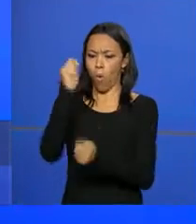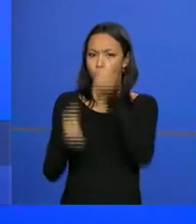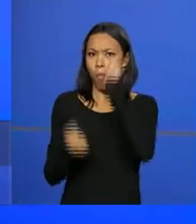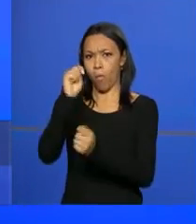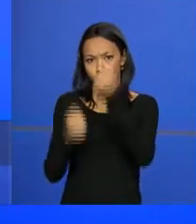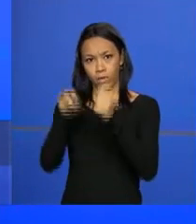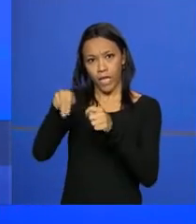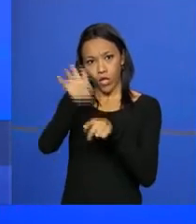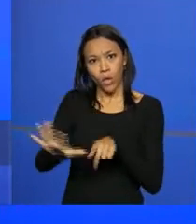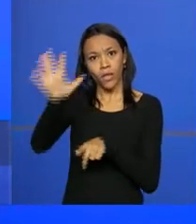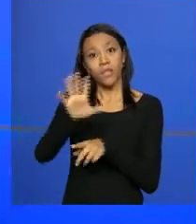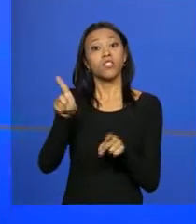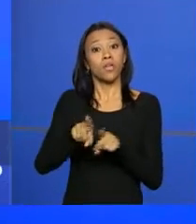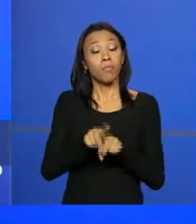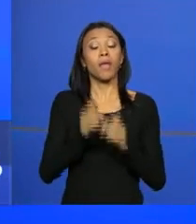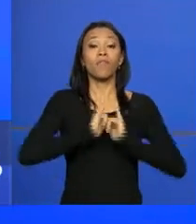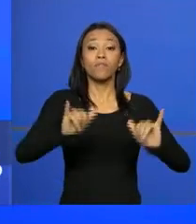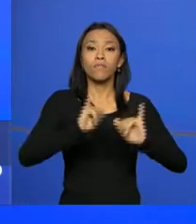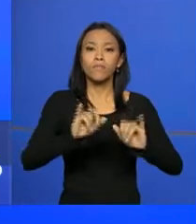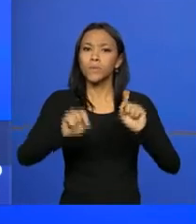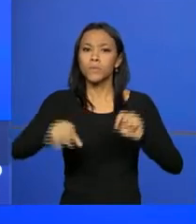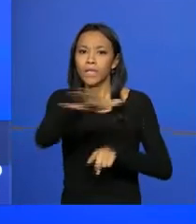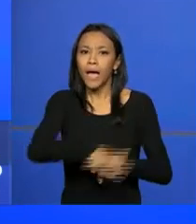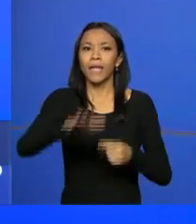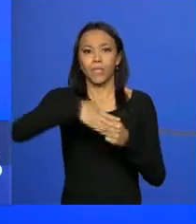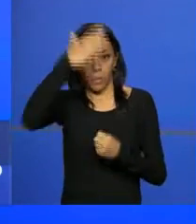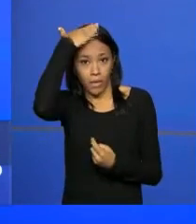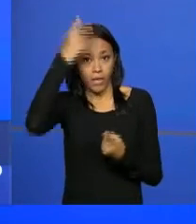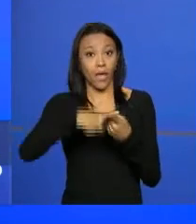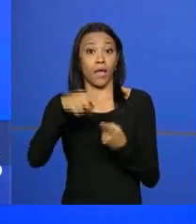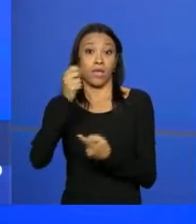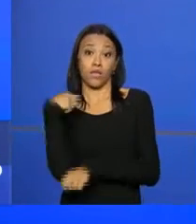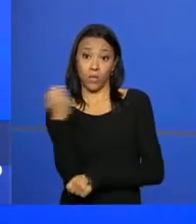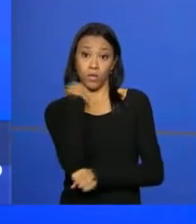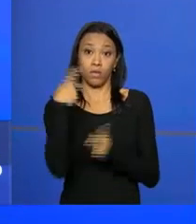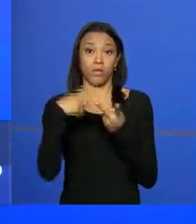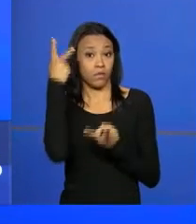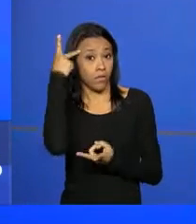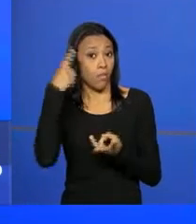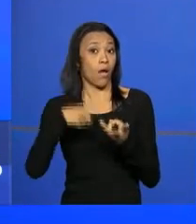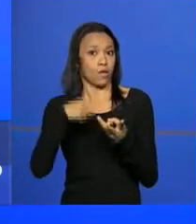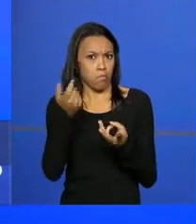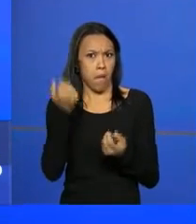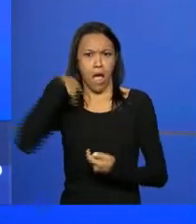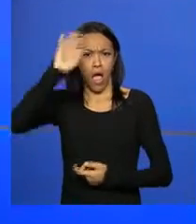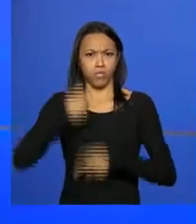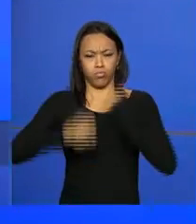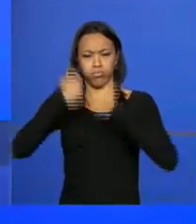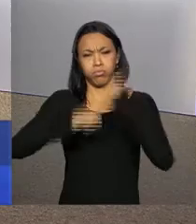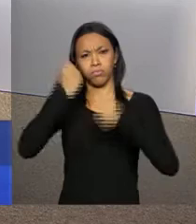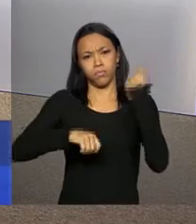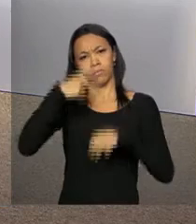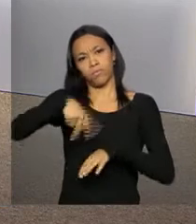Nordeste. O setor também registrou alta nas atividades no Paraná, Rio Grande do Sul e São Paulo, o estado mais industrializado do